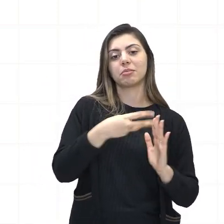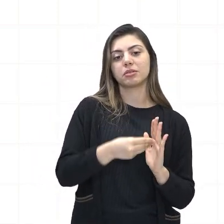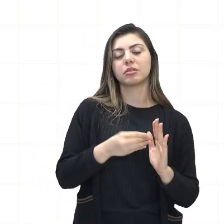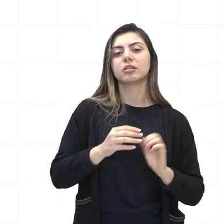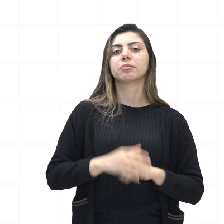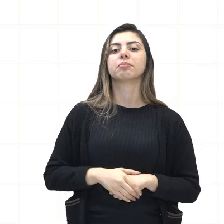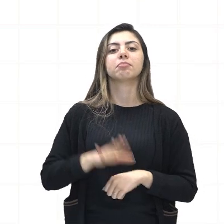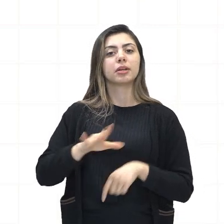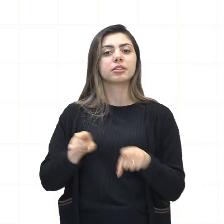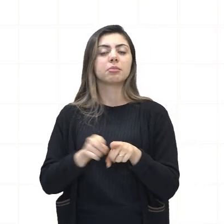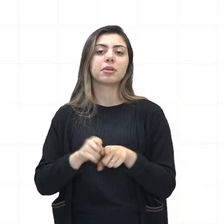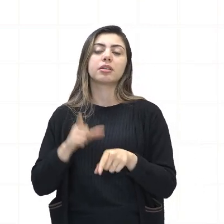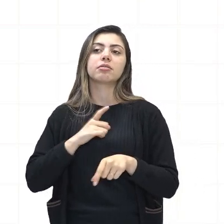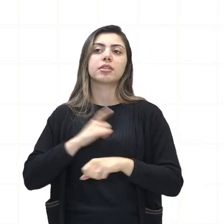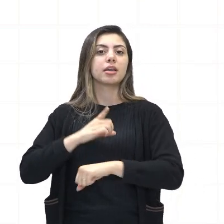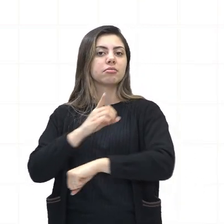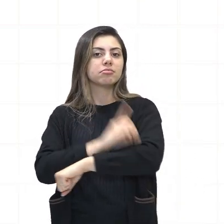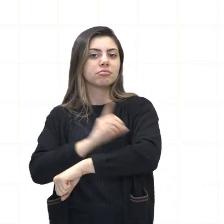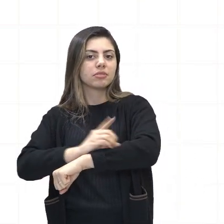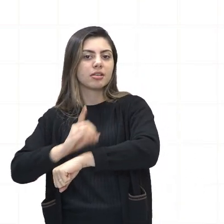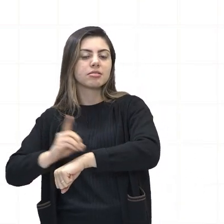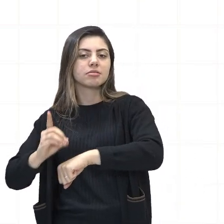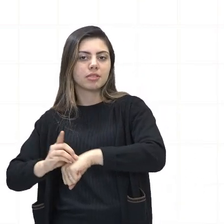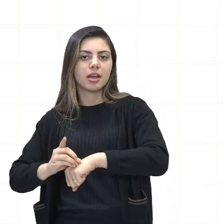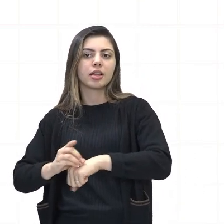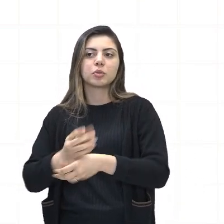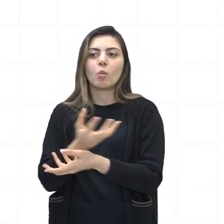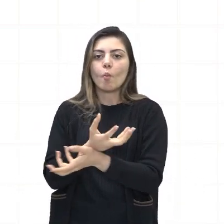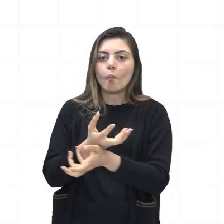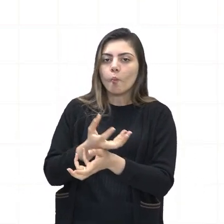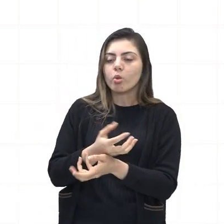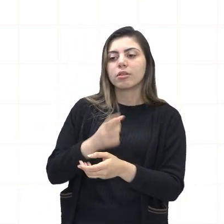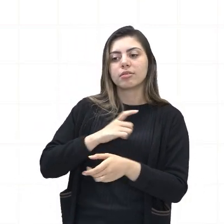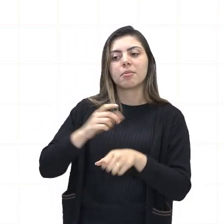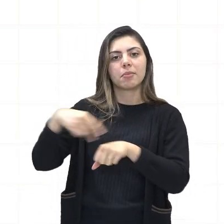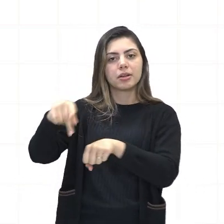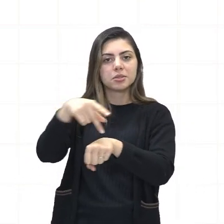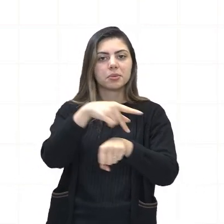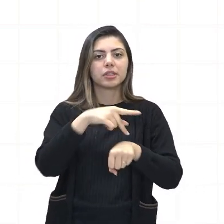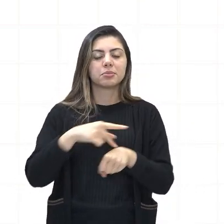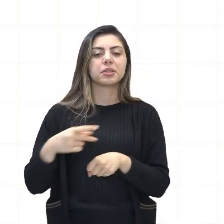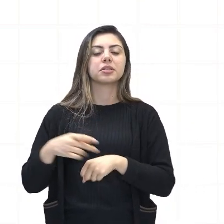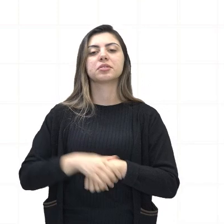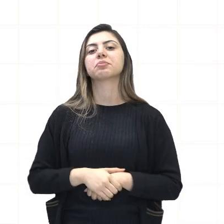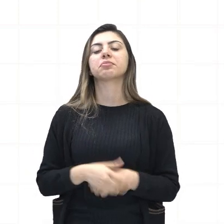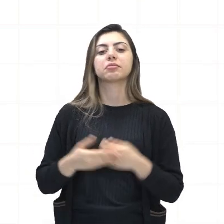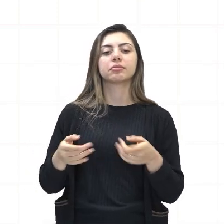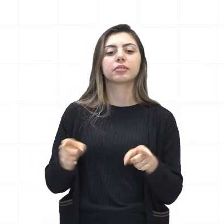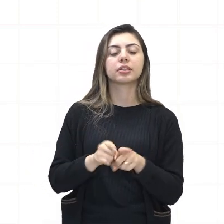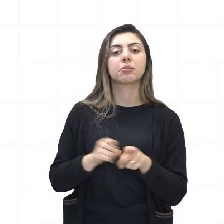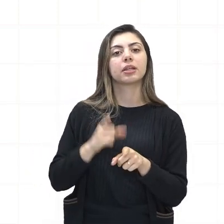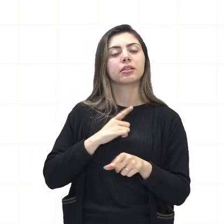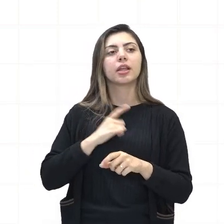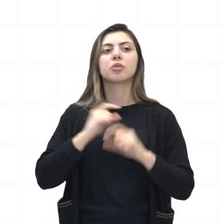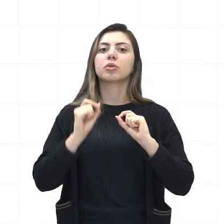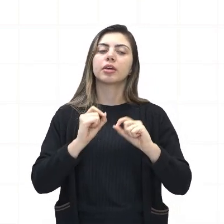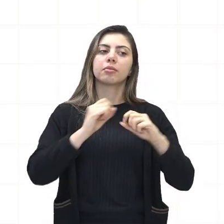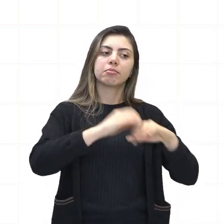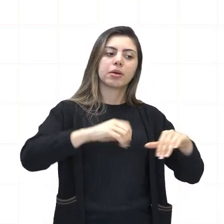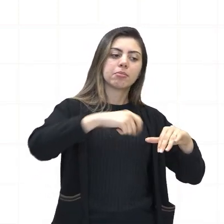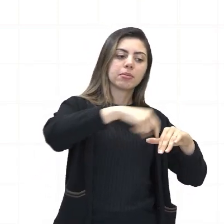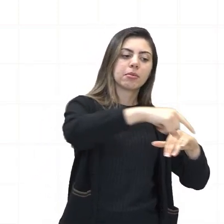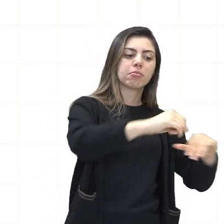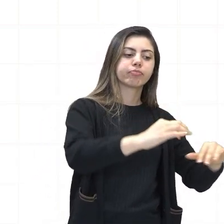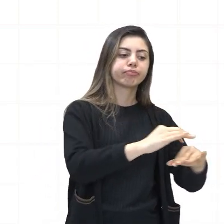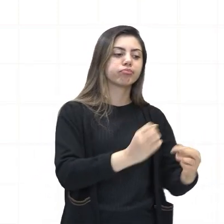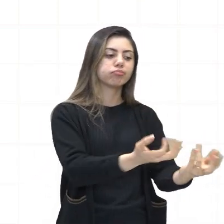áreas de savana. O deserto do Saara passa por alguns países ali, né? E a gente vai ter ali produção agrícola, né, produção